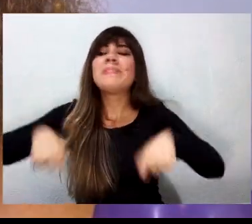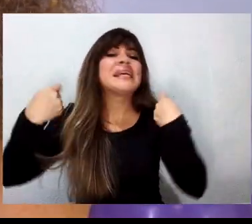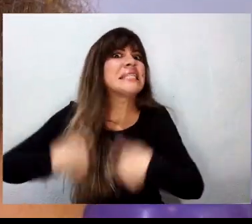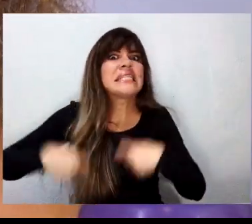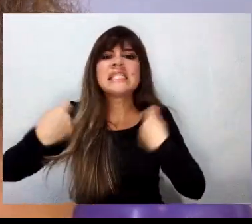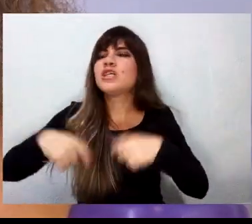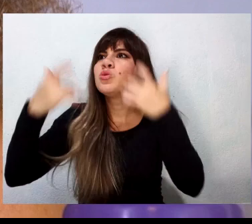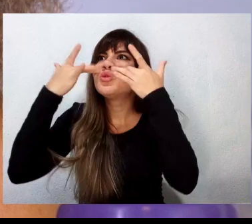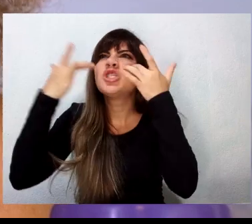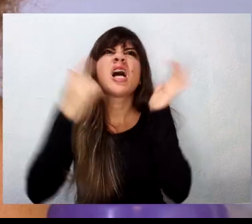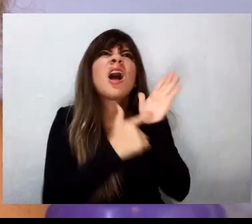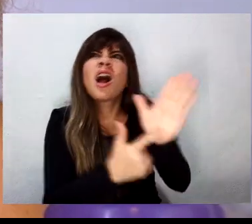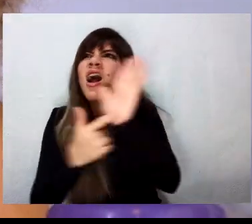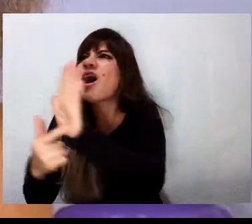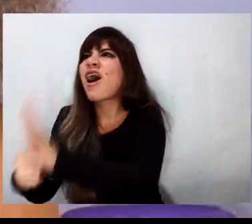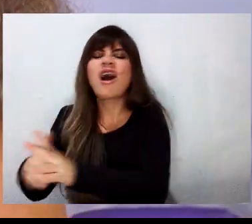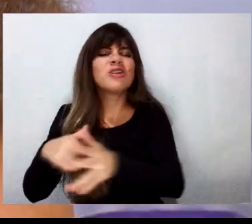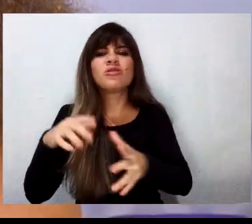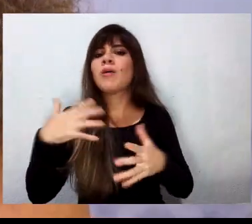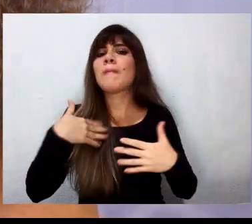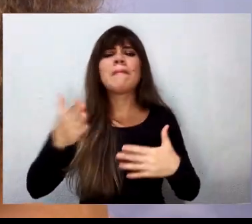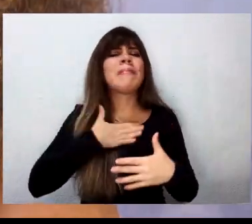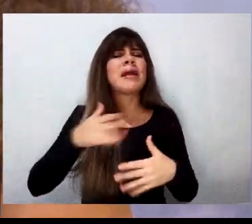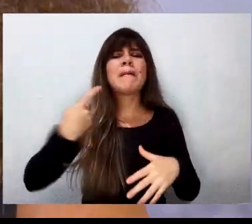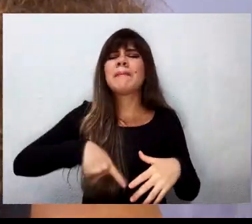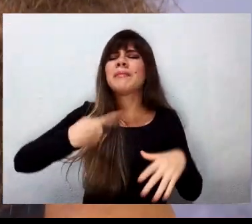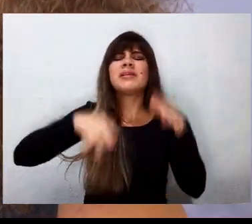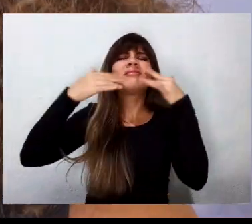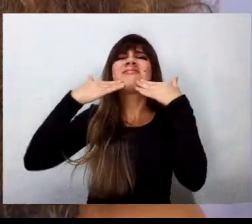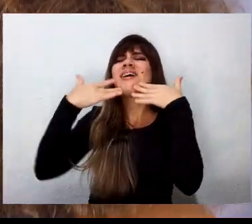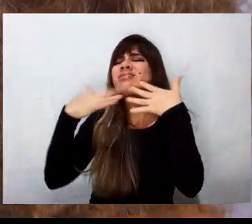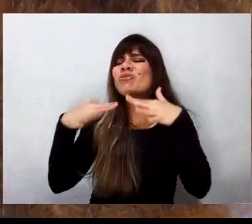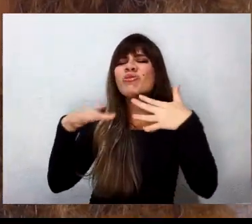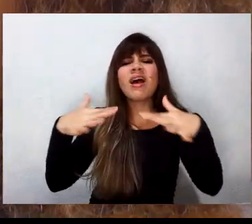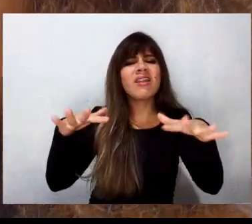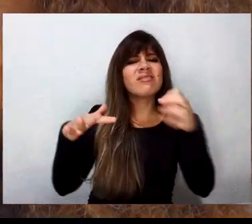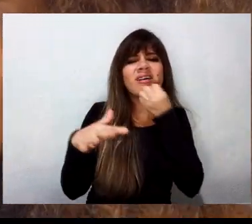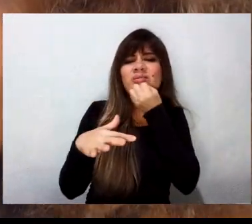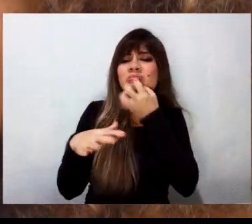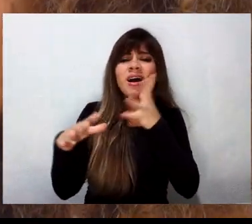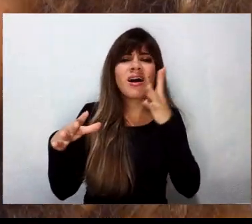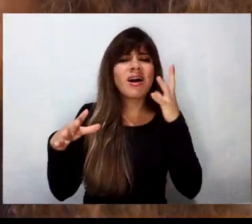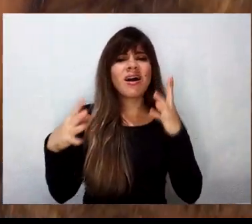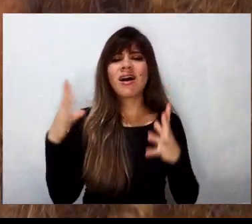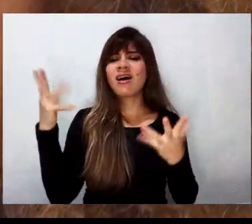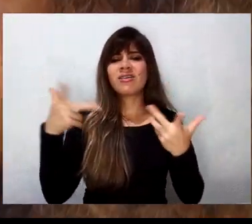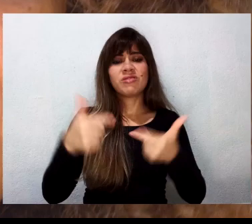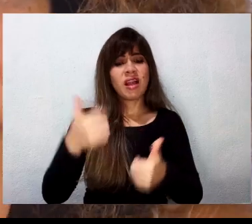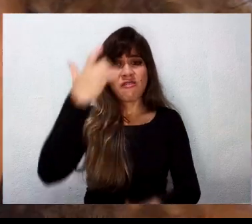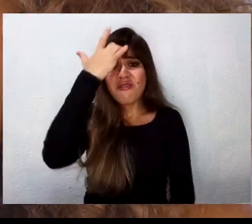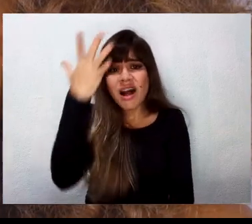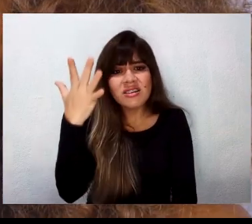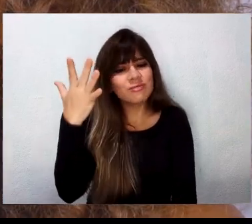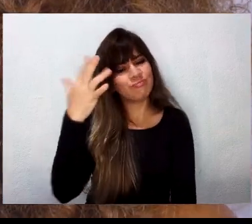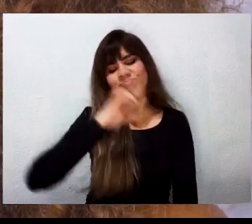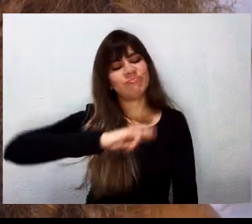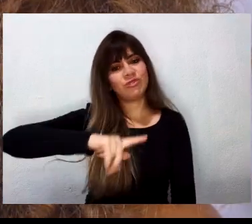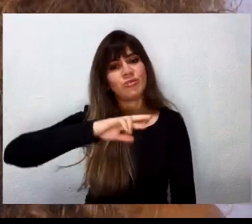que flui com maior naturalidade, maior tranquilidade. É fácil? Não